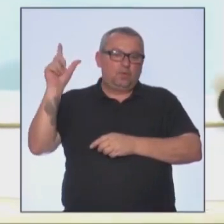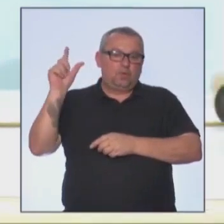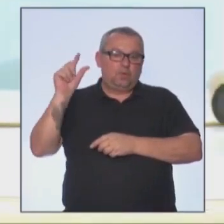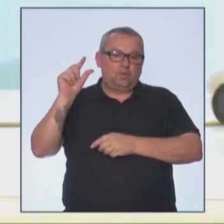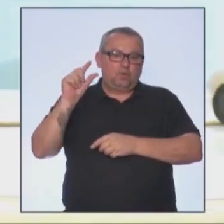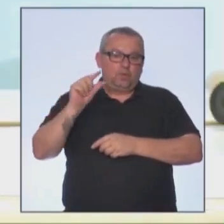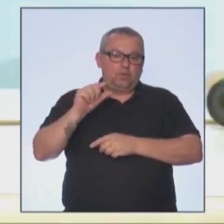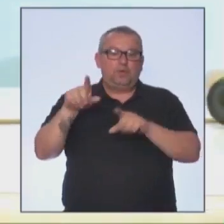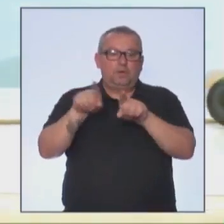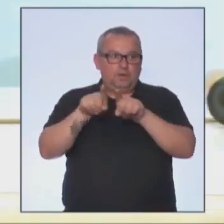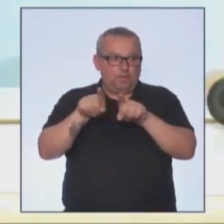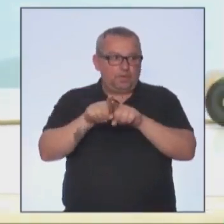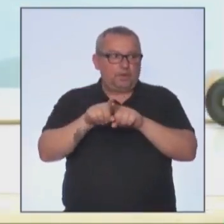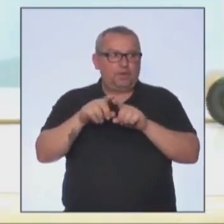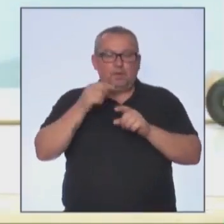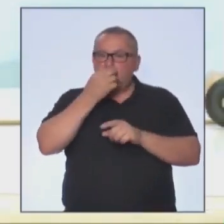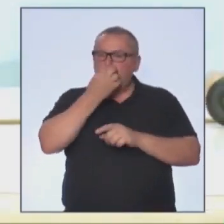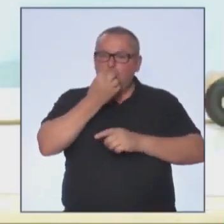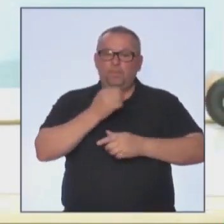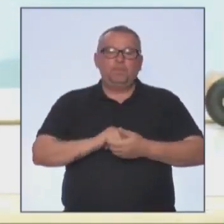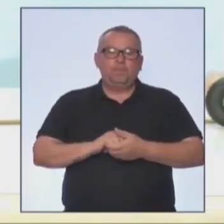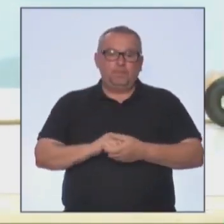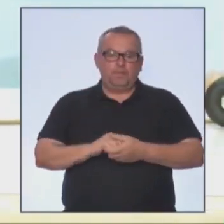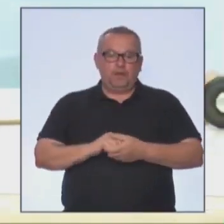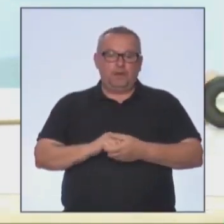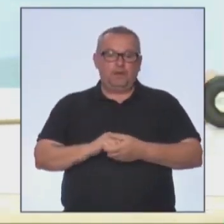intensidade sonora tem que diminuir.